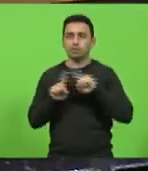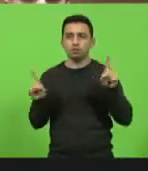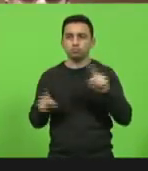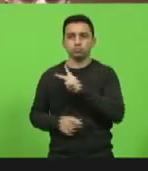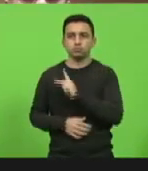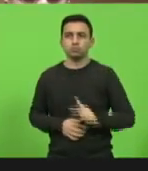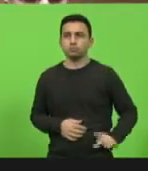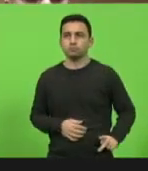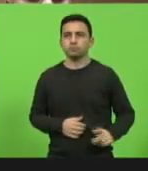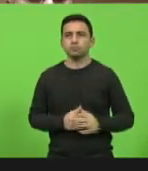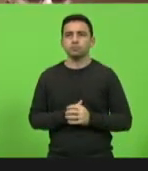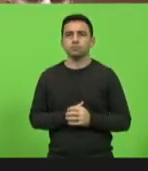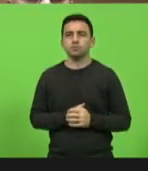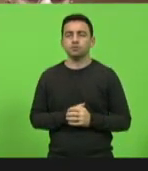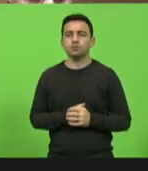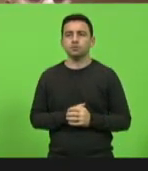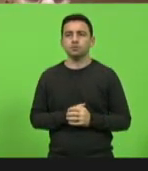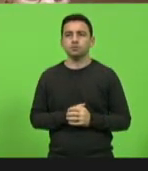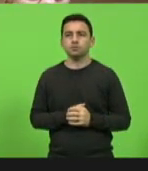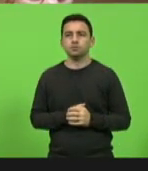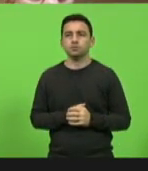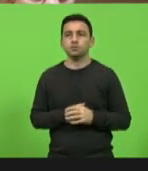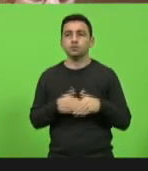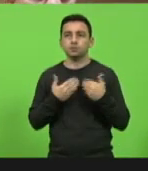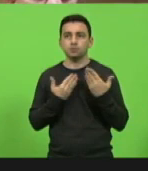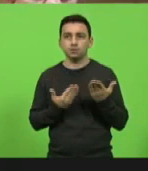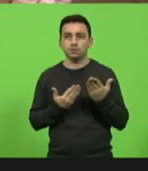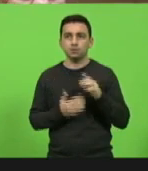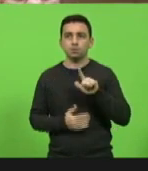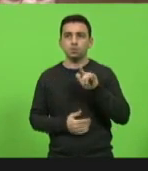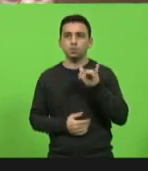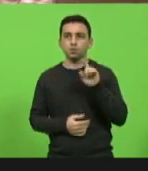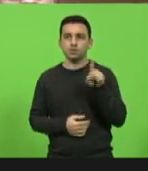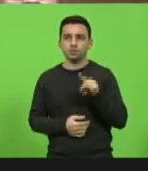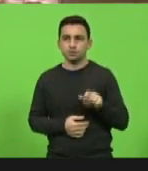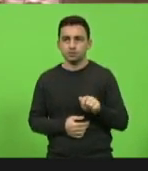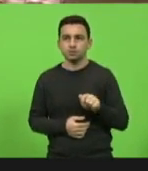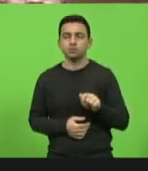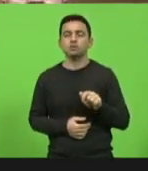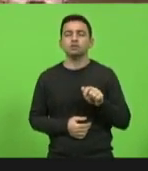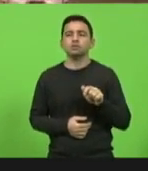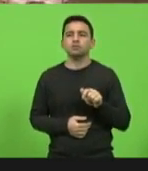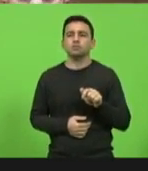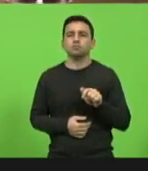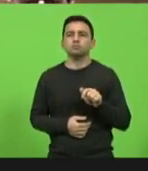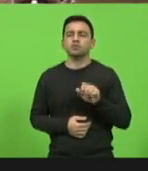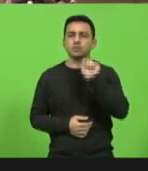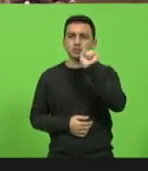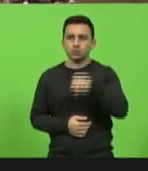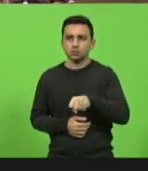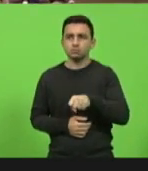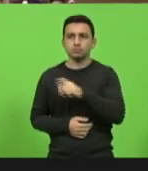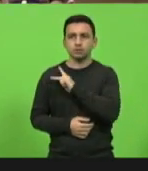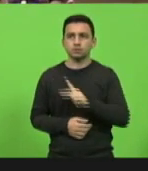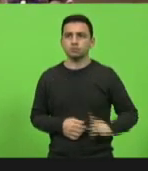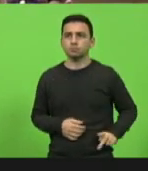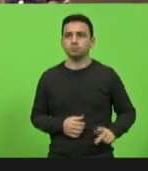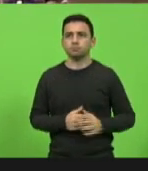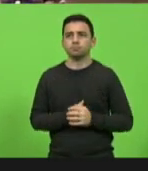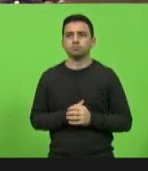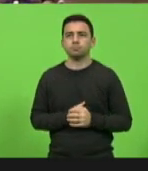presidente é como voto O desembargador Luiz Antônio Zanini fornerolli sem senhor presidente